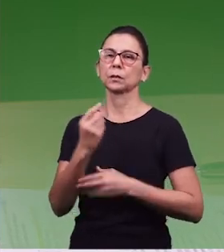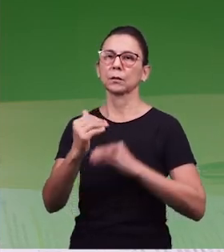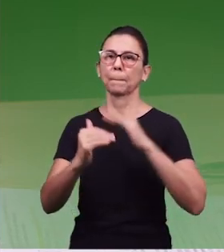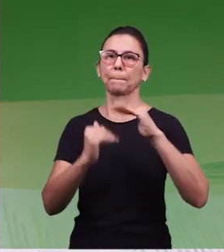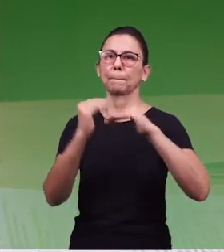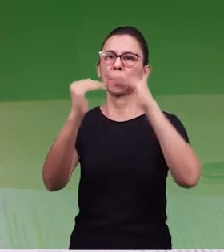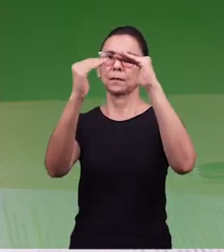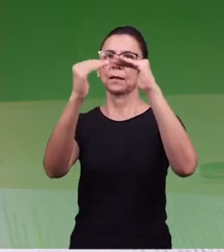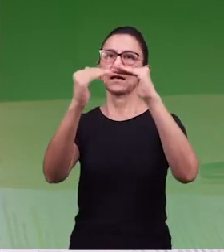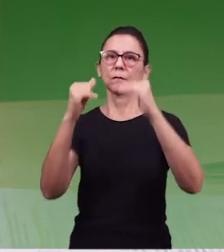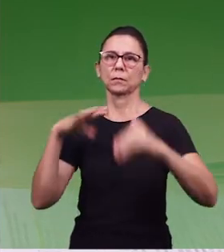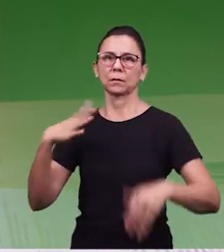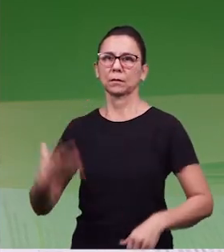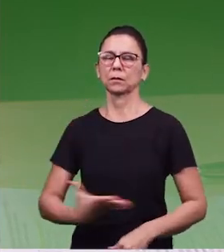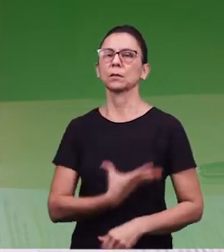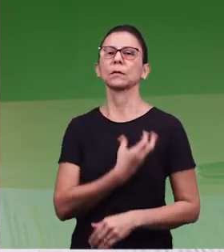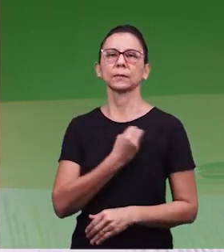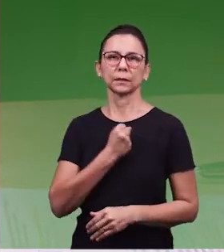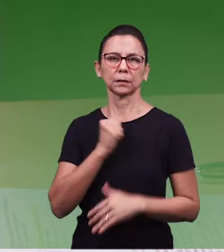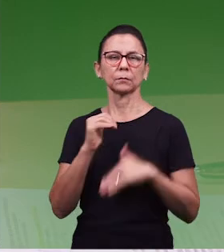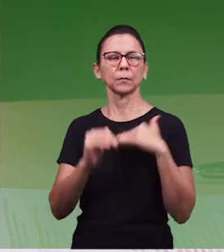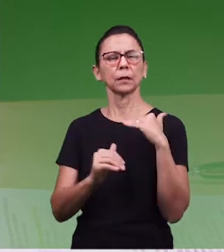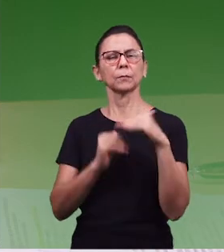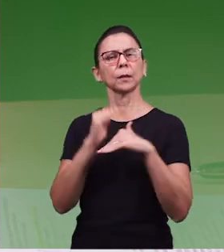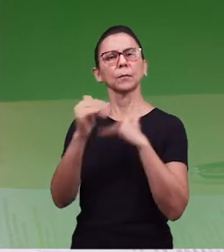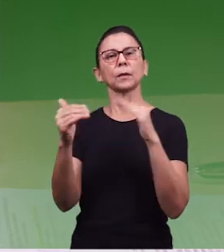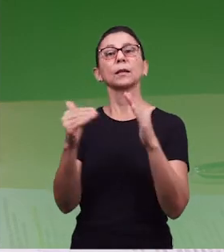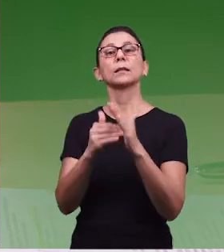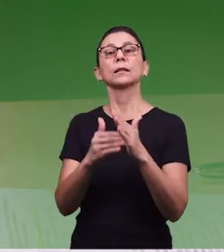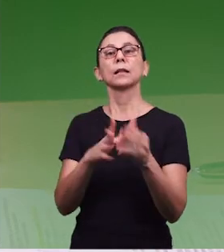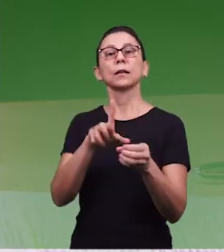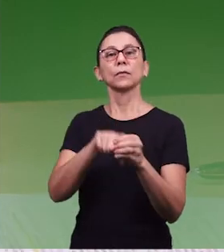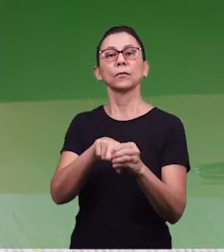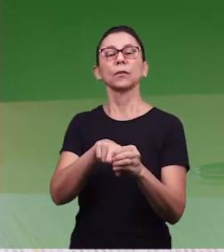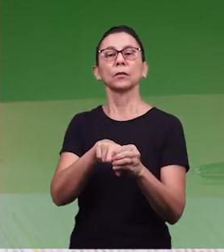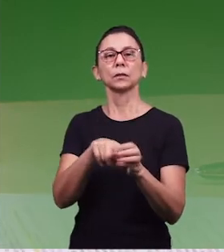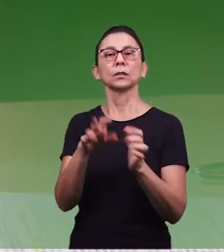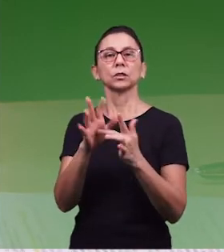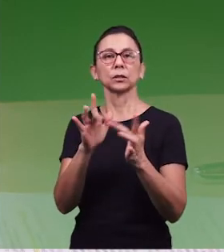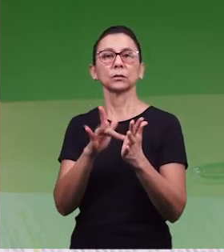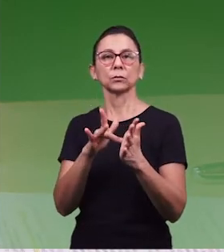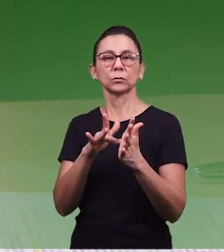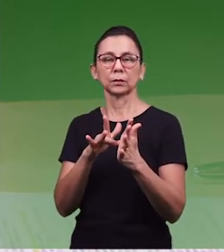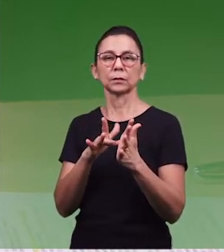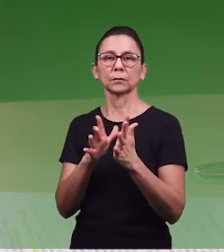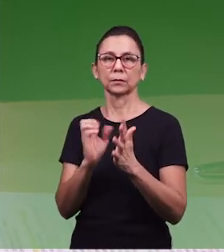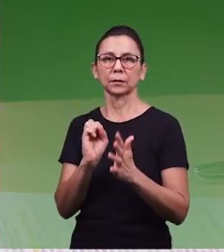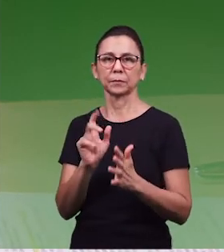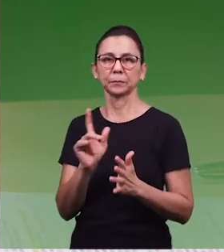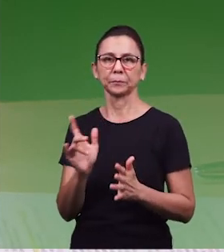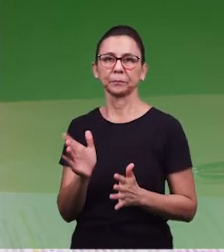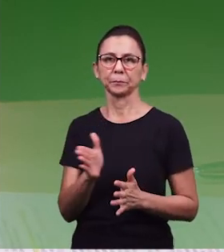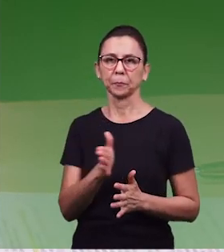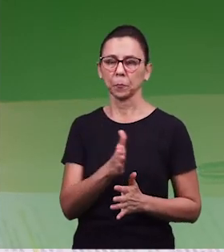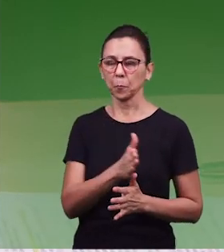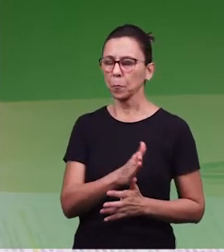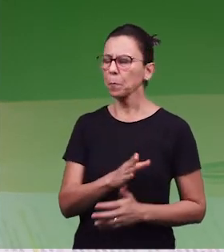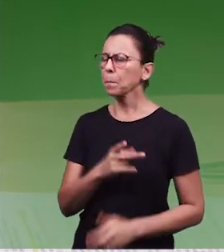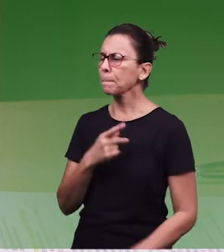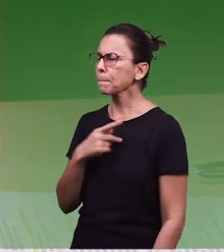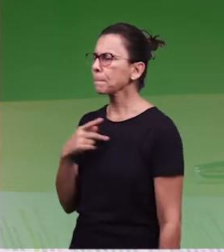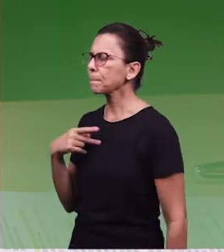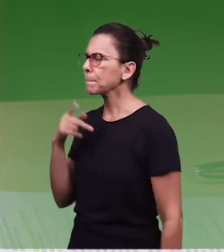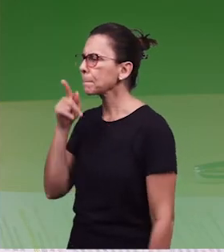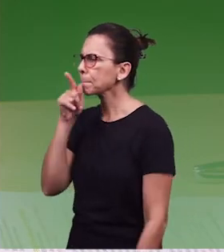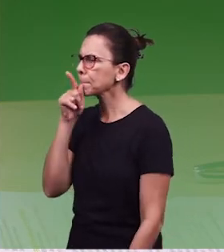É contínua. Até a volta do Senhor Jesus, até quando nos encontrarmos com o Senhor Jesus. Amém. Mas, pastor Gilson, como então se manifesta a graça